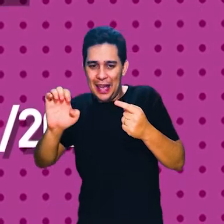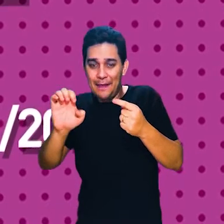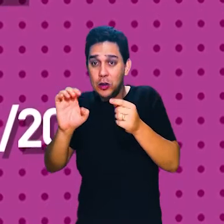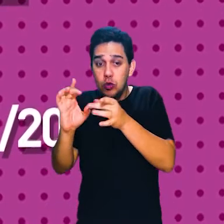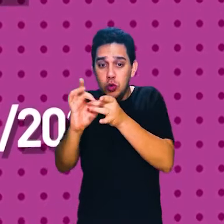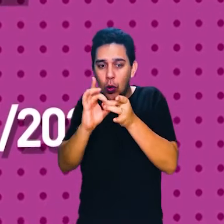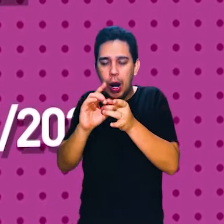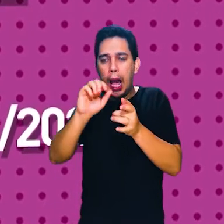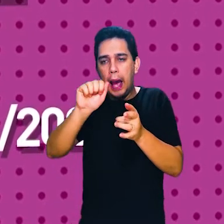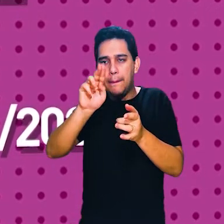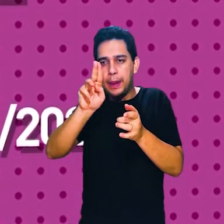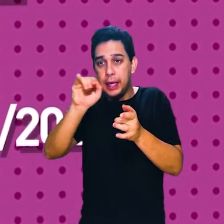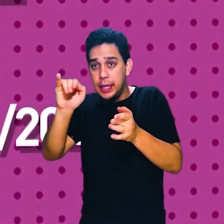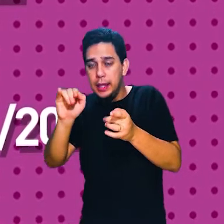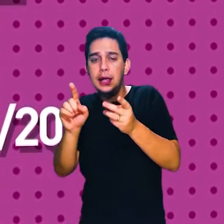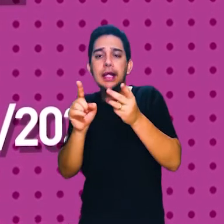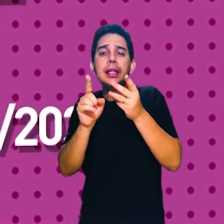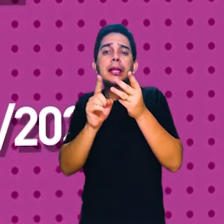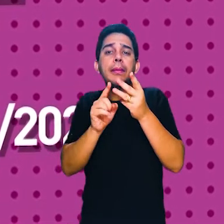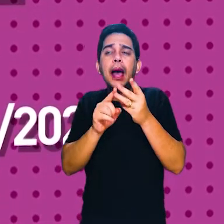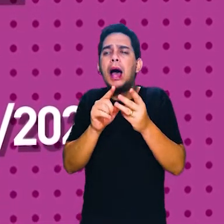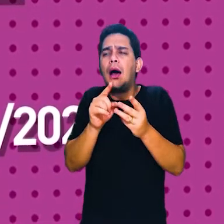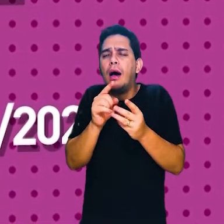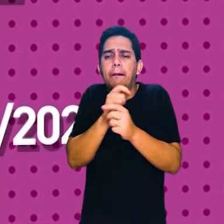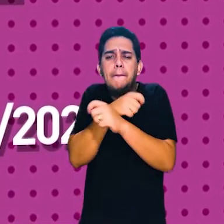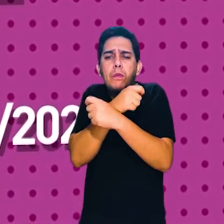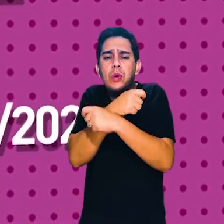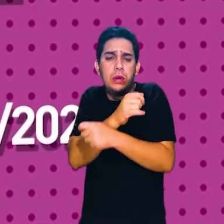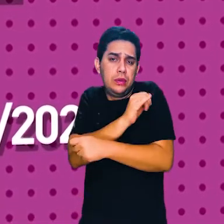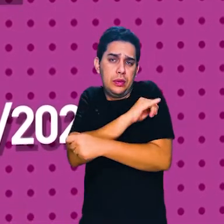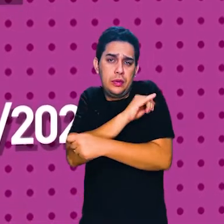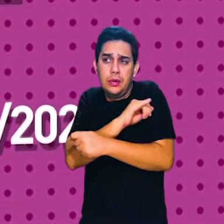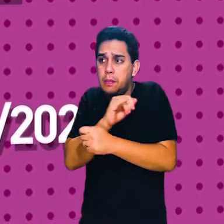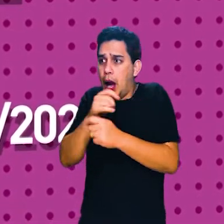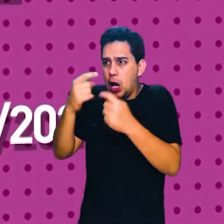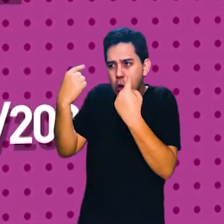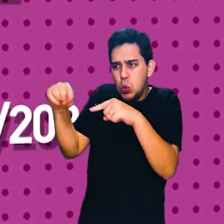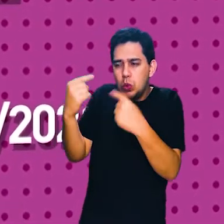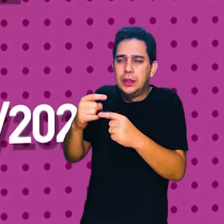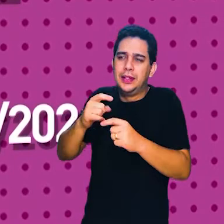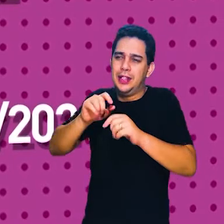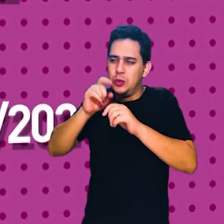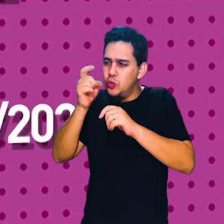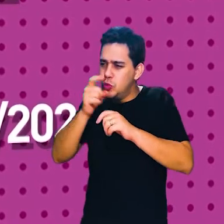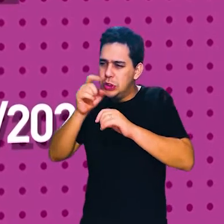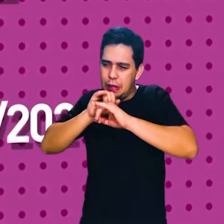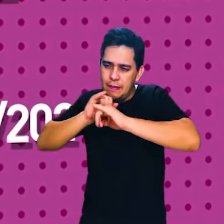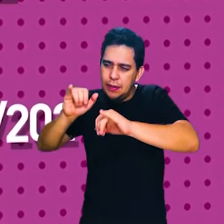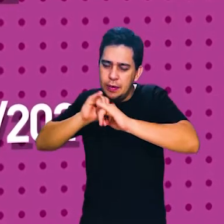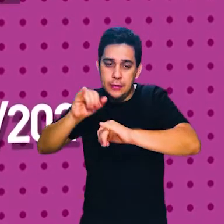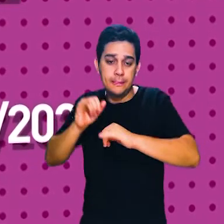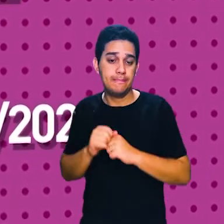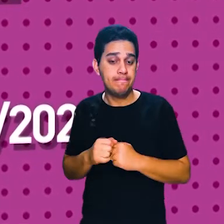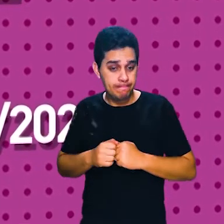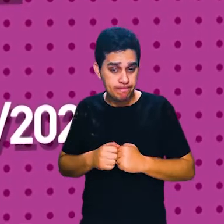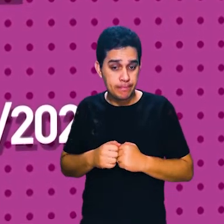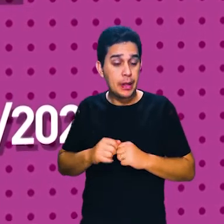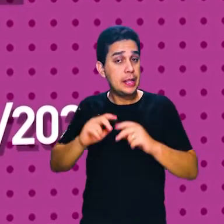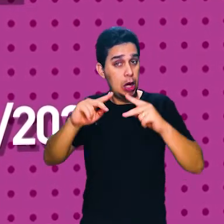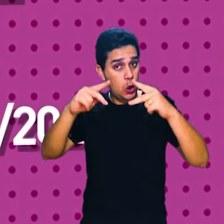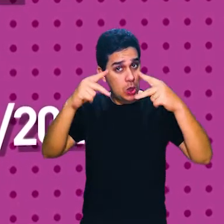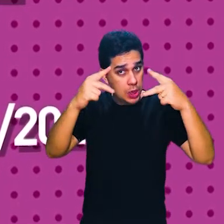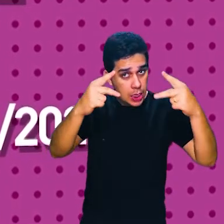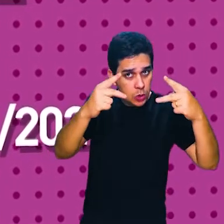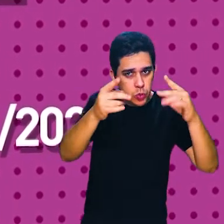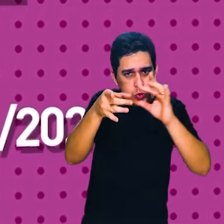ABI para combater as fake news. E há o link também da ABI e da PUC do Rio de Janeiro, unidas